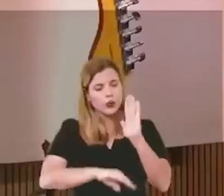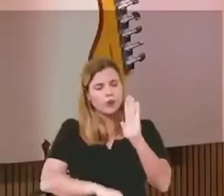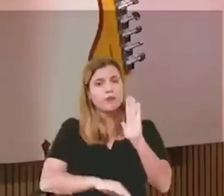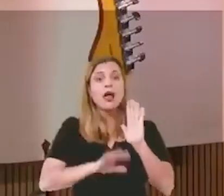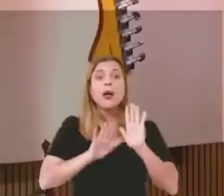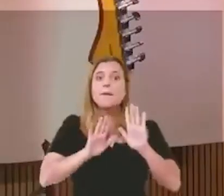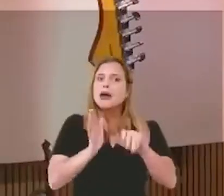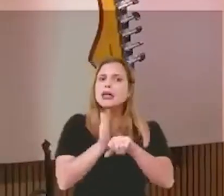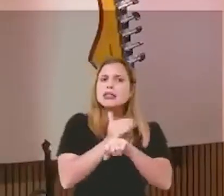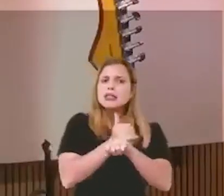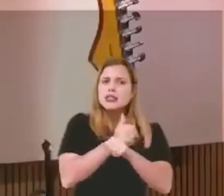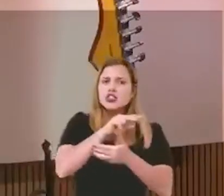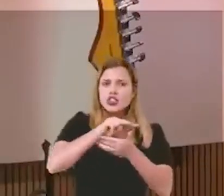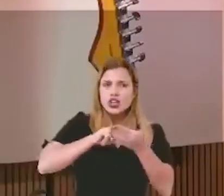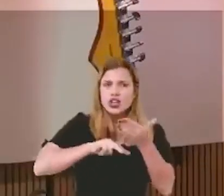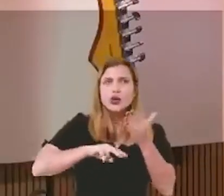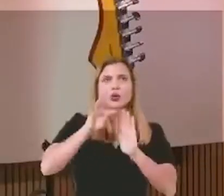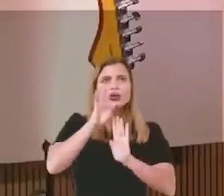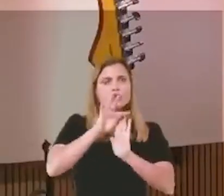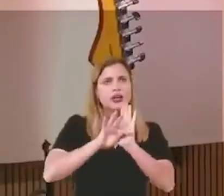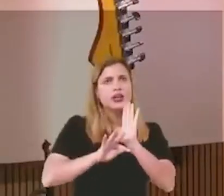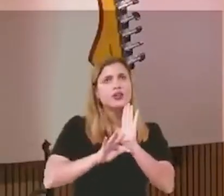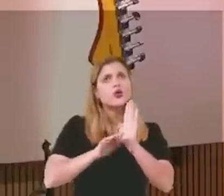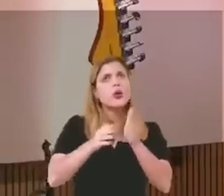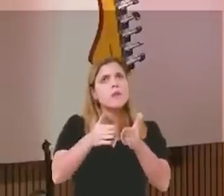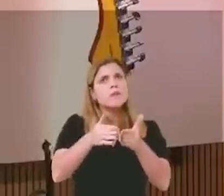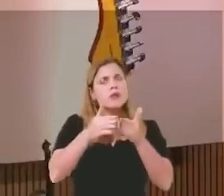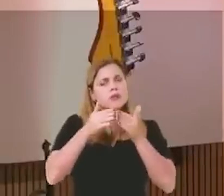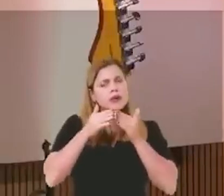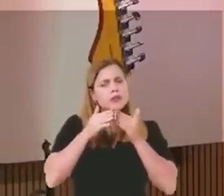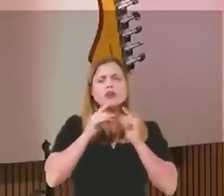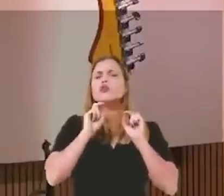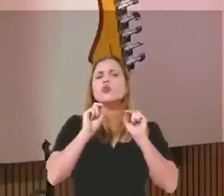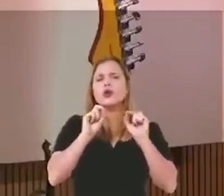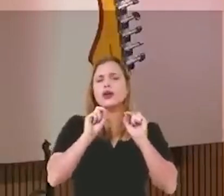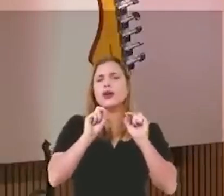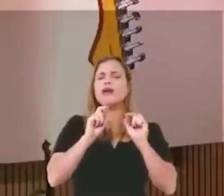Antes da leitura do texto, me permita trazer algumas informações.